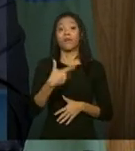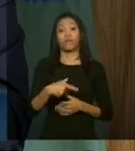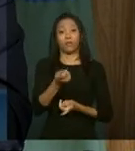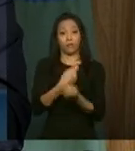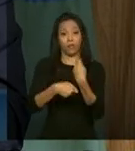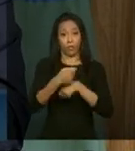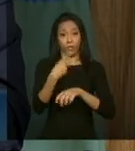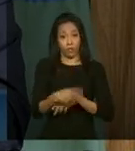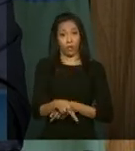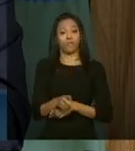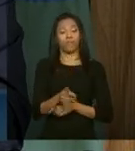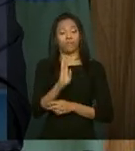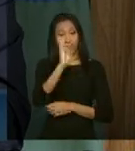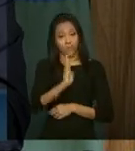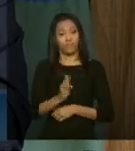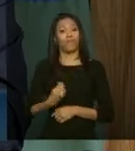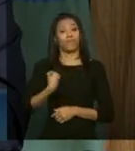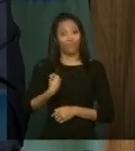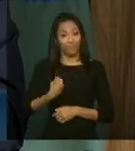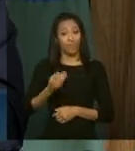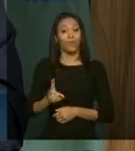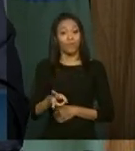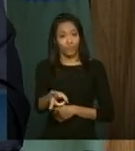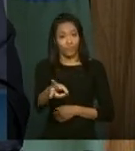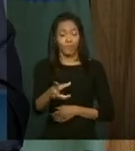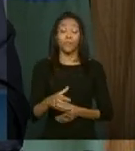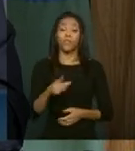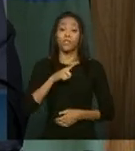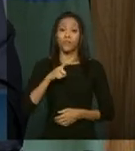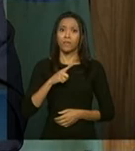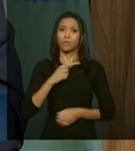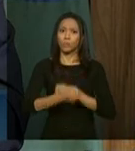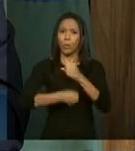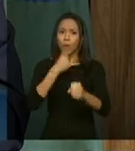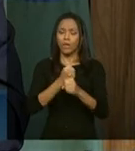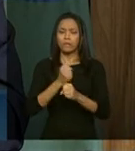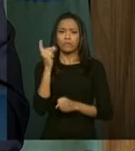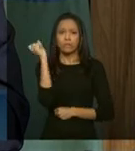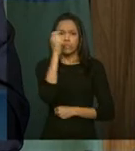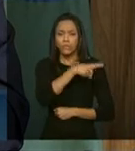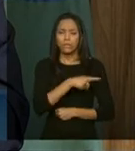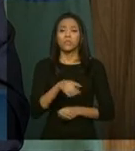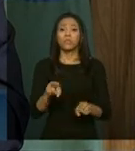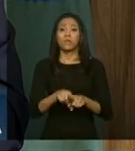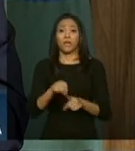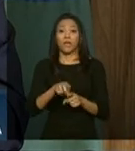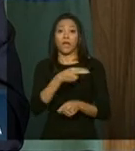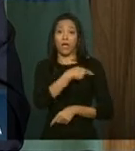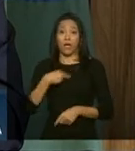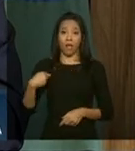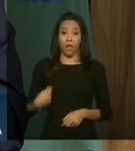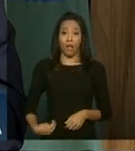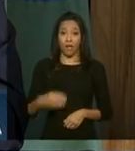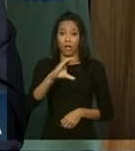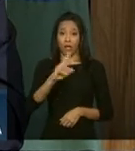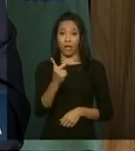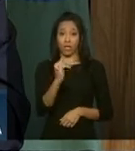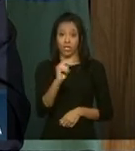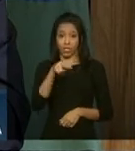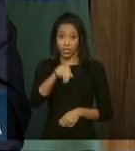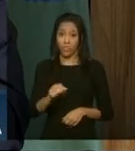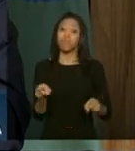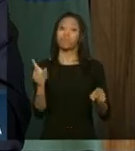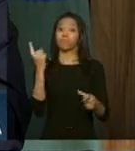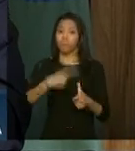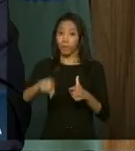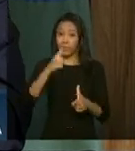Nós temos um ano difícil, a China teve a pior taxa de crescimento dos últimos 25 anos, o Japão,